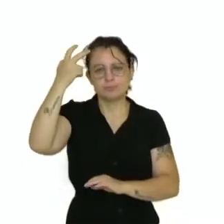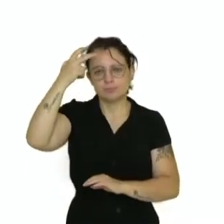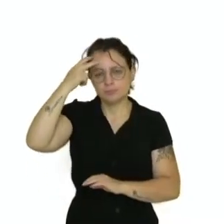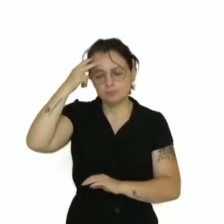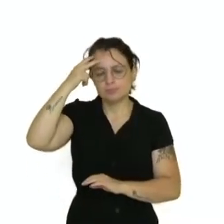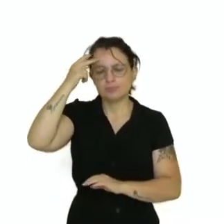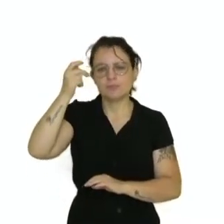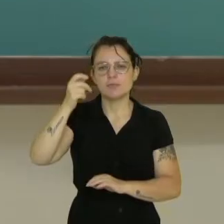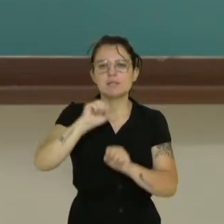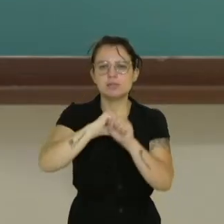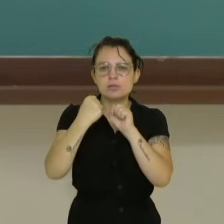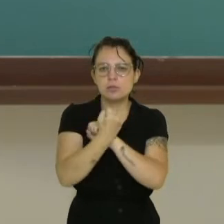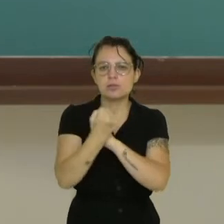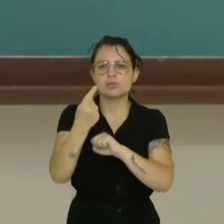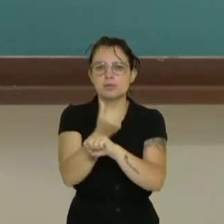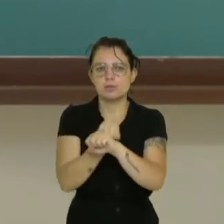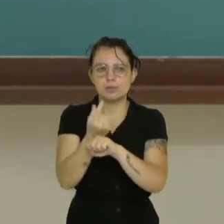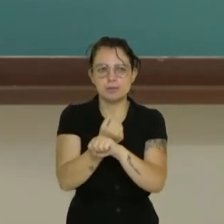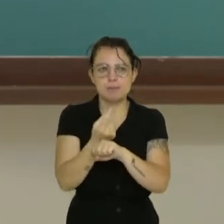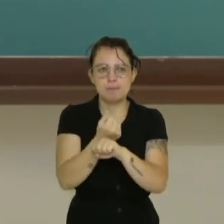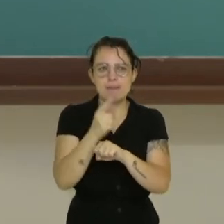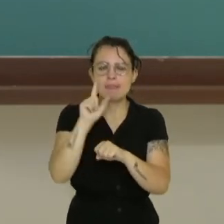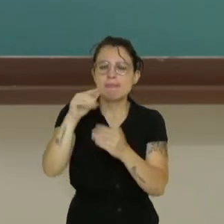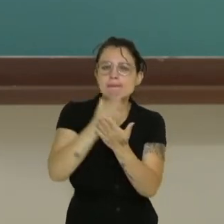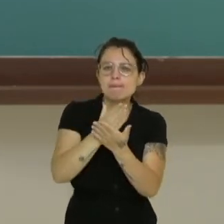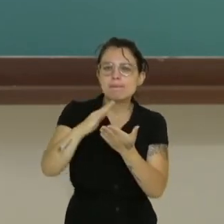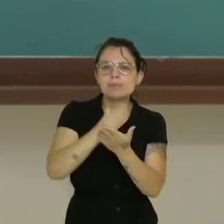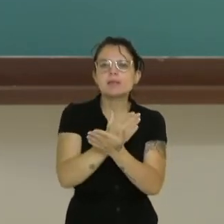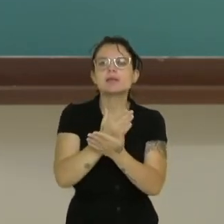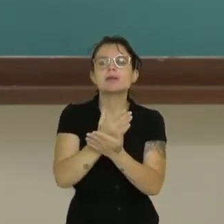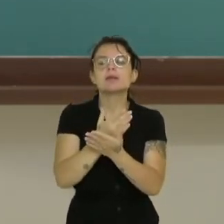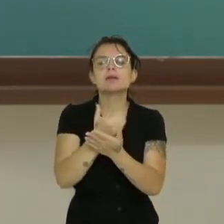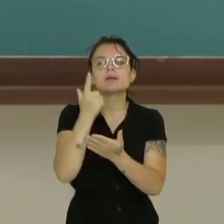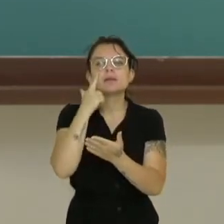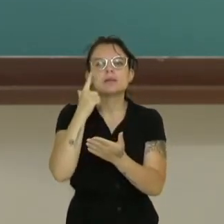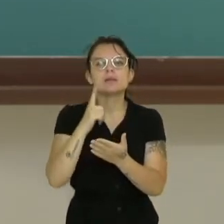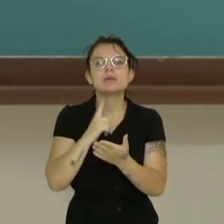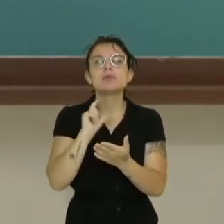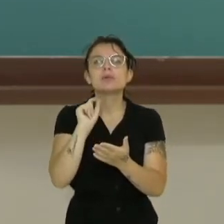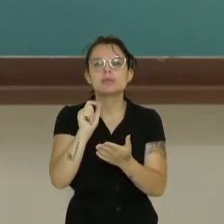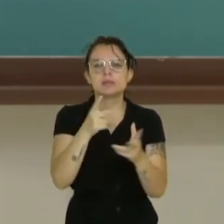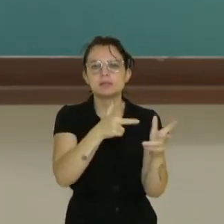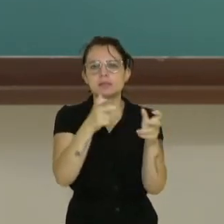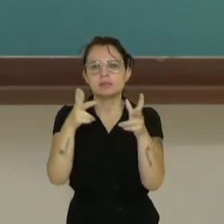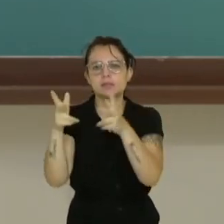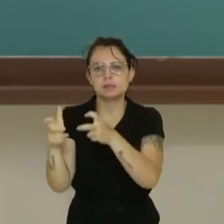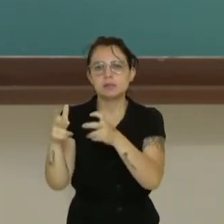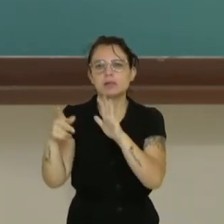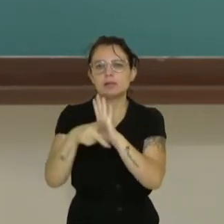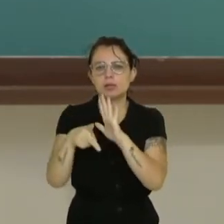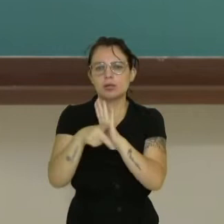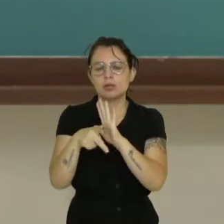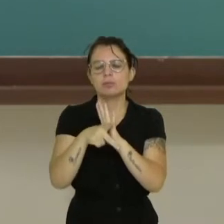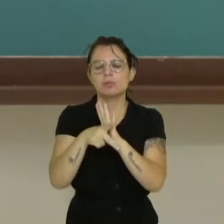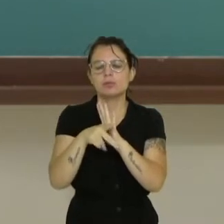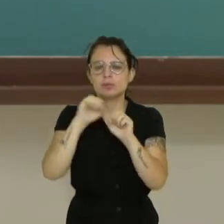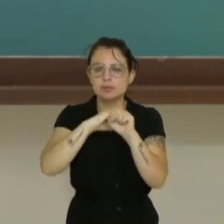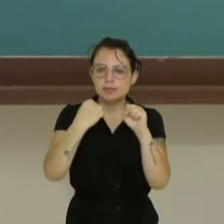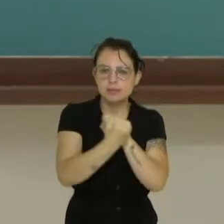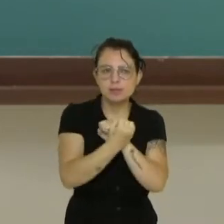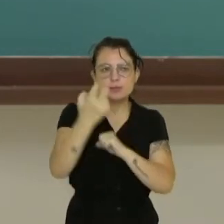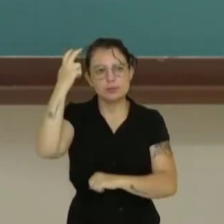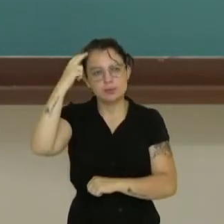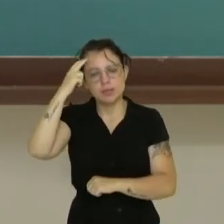e socioeconômico. Essa divisão leva em consideração os aspectos sociais e culturais, principalmente,